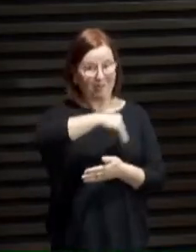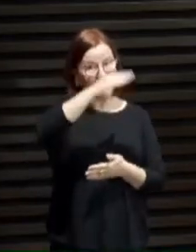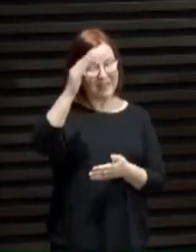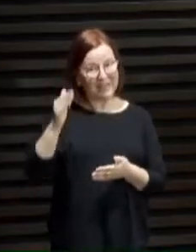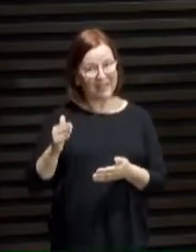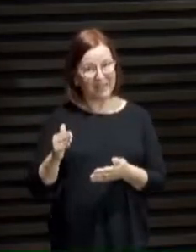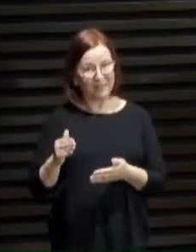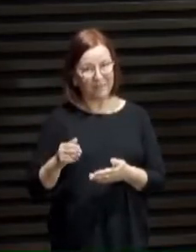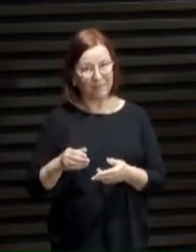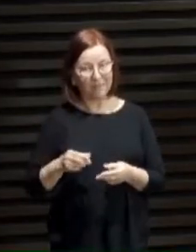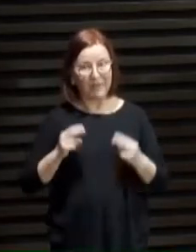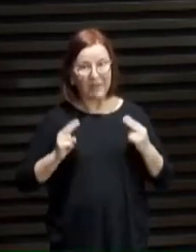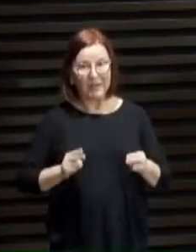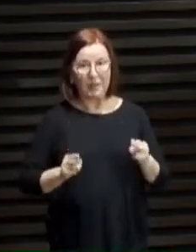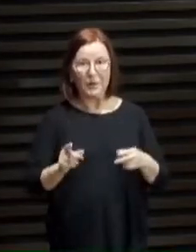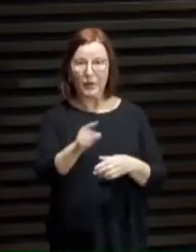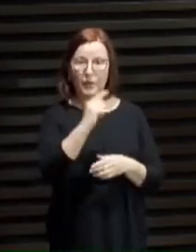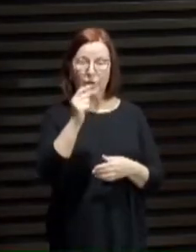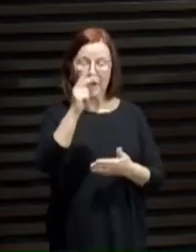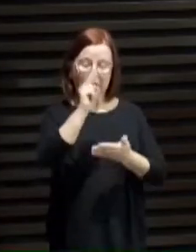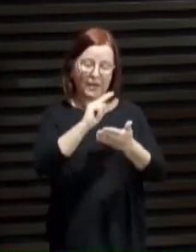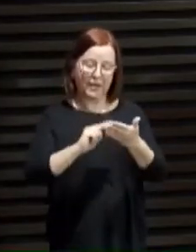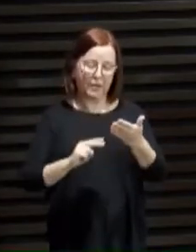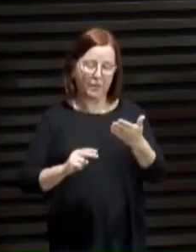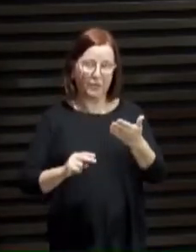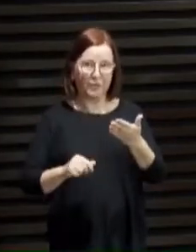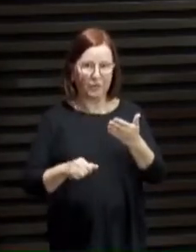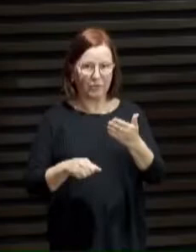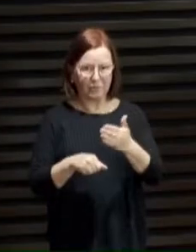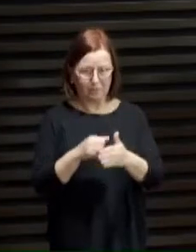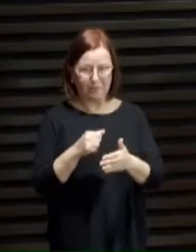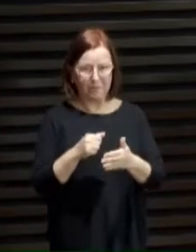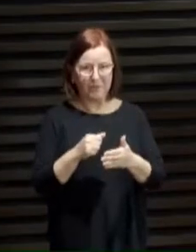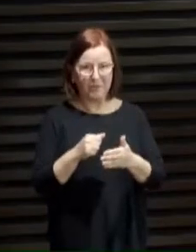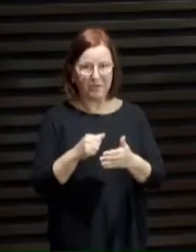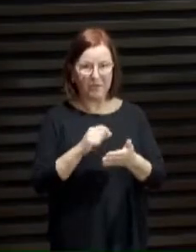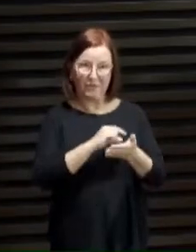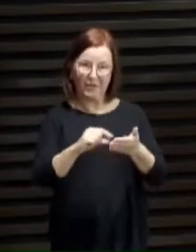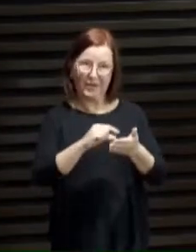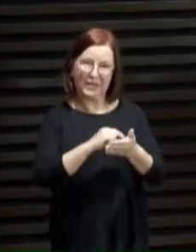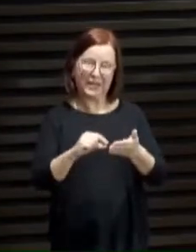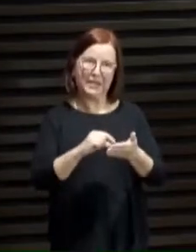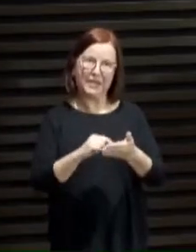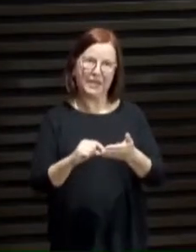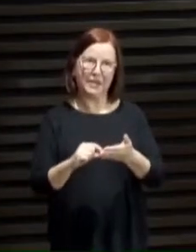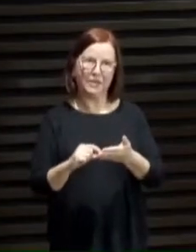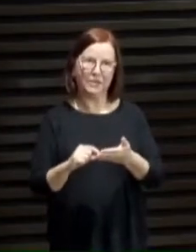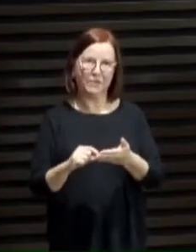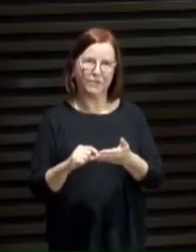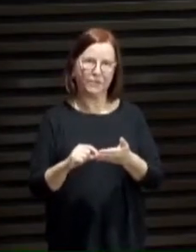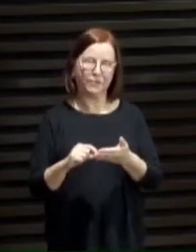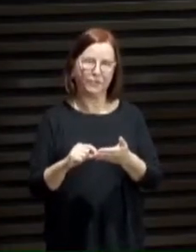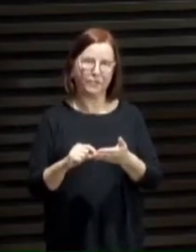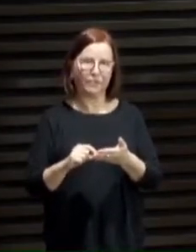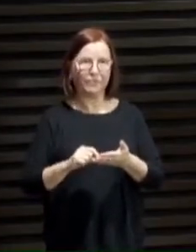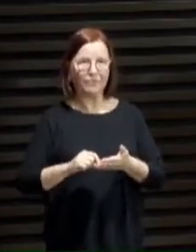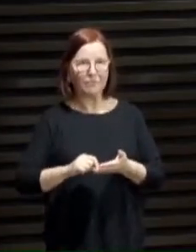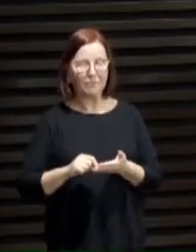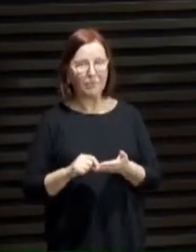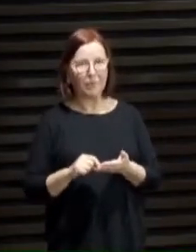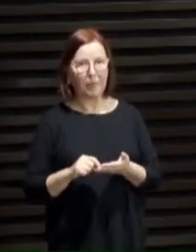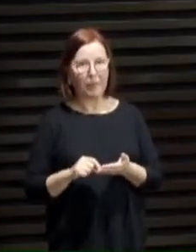Todas as vezes que a gente lê os primeiros versículos do Sermão da Montanha e resiste à tentação de continuar, porque parece